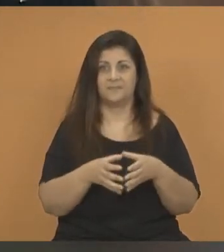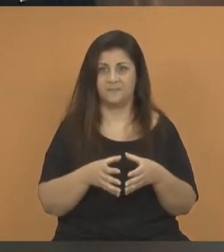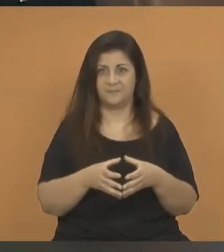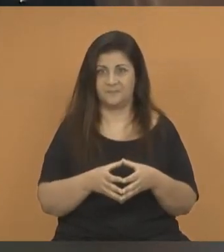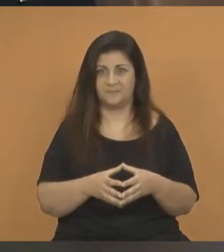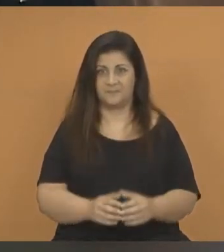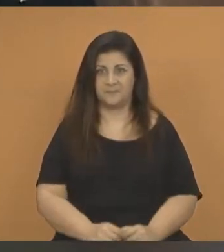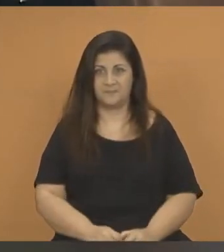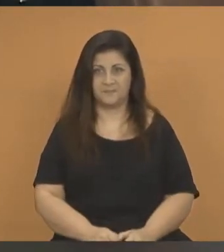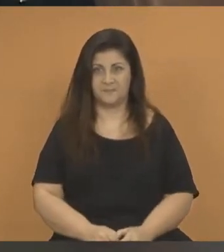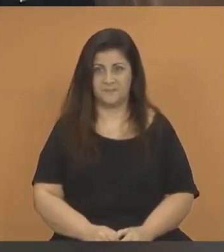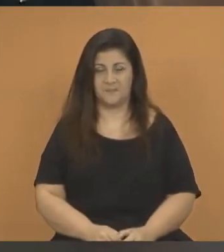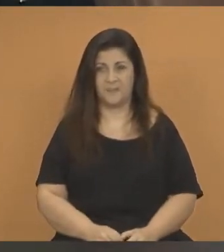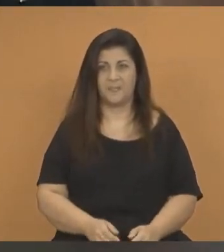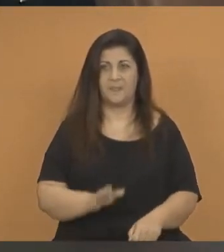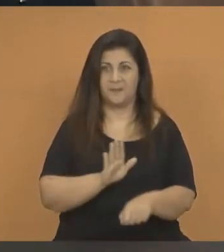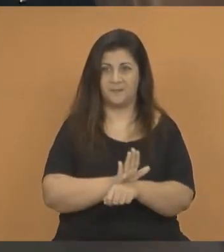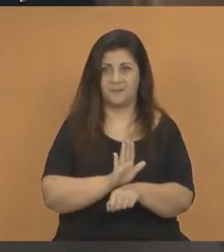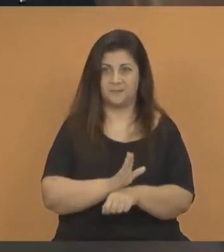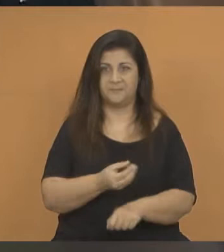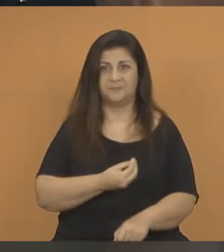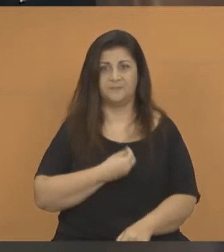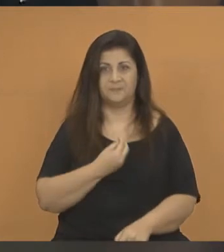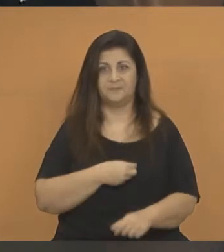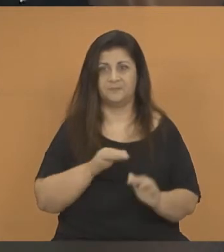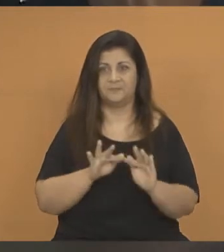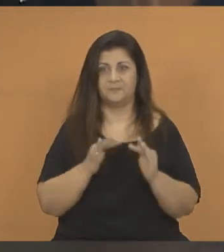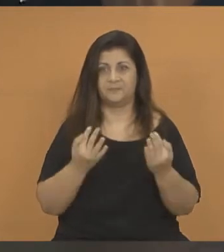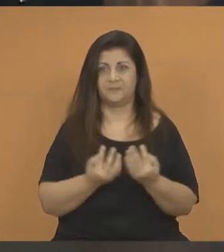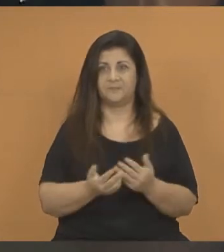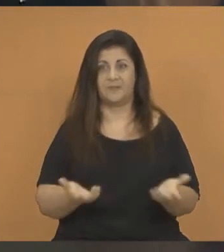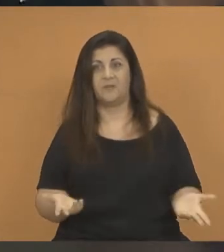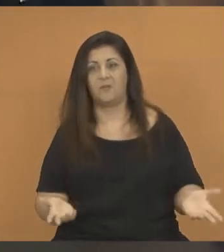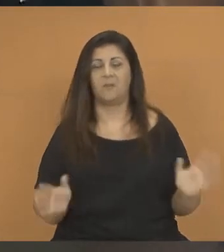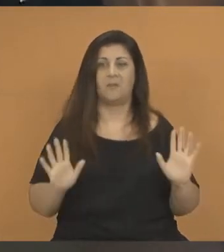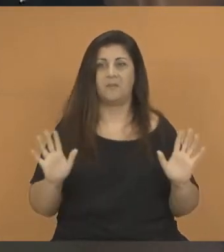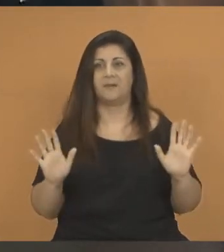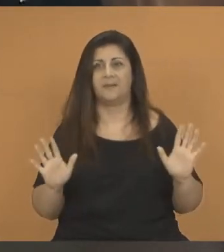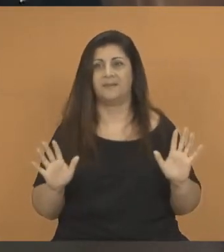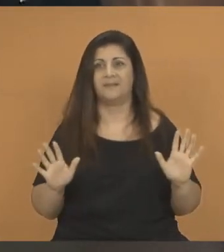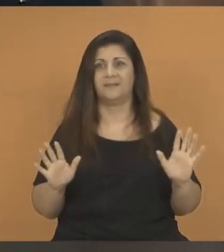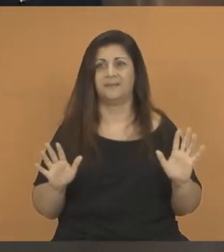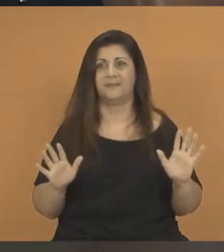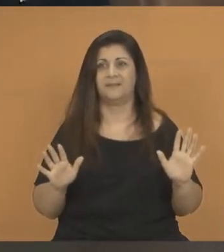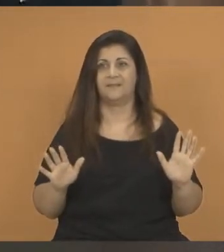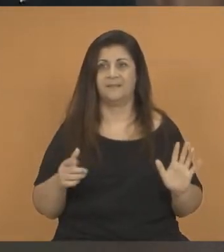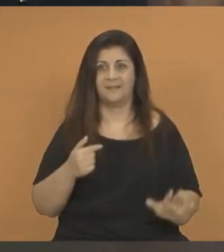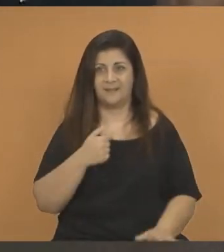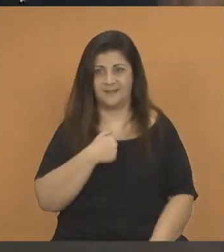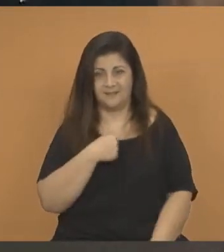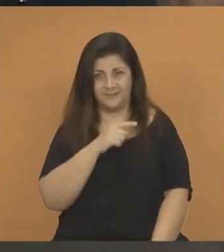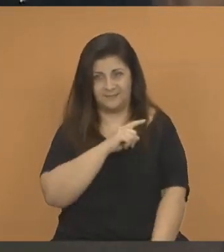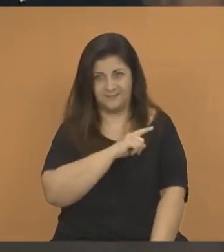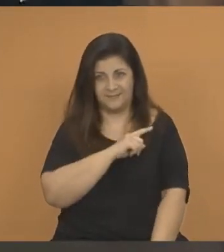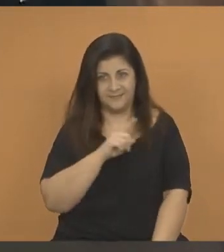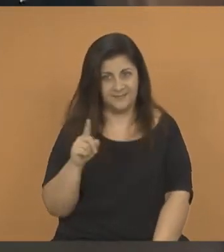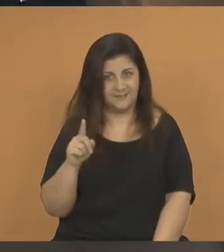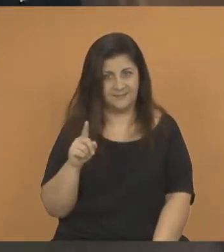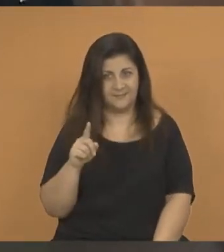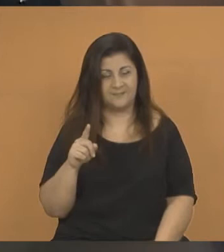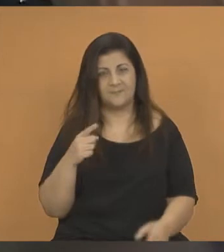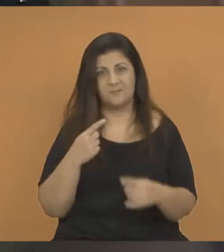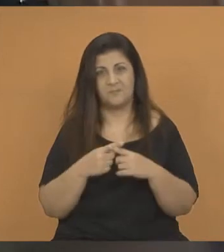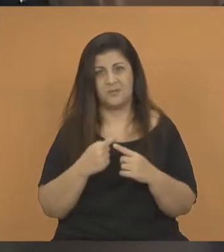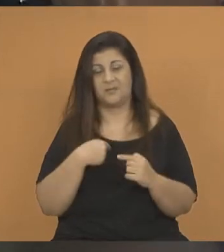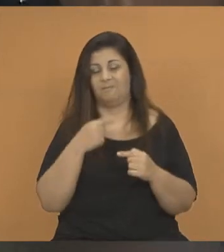em defesa da vida. Vida e família. E assim, na hora eu até falei para você tudo, mas eu falei, não vou fazer isso porque eu seria